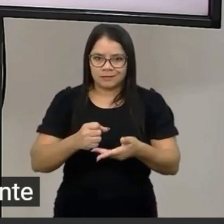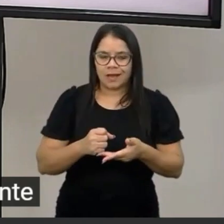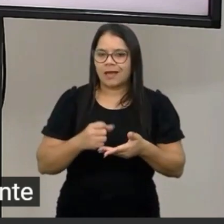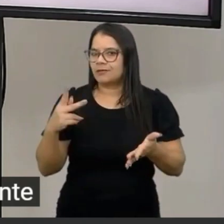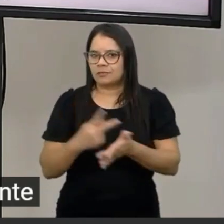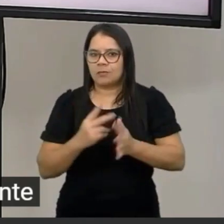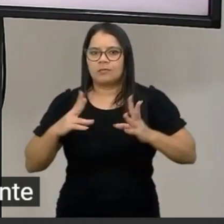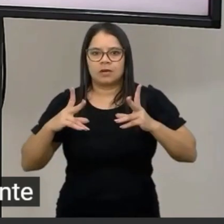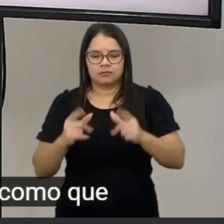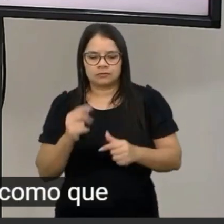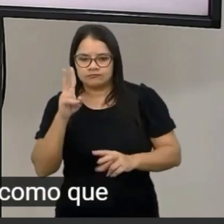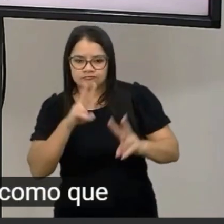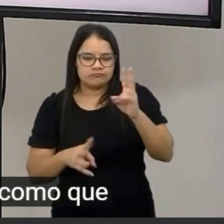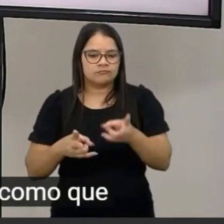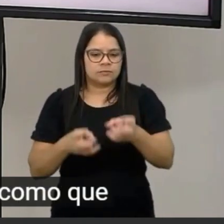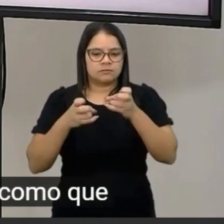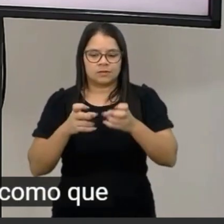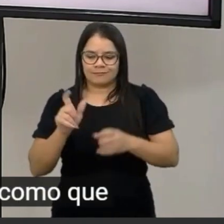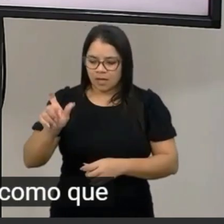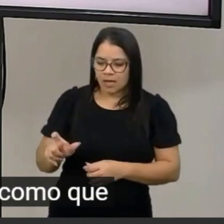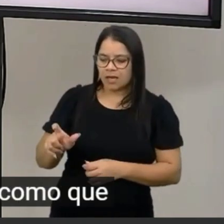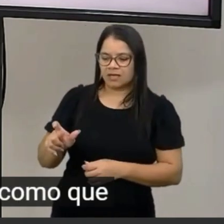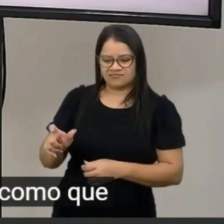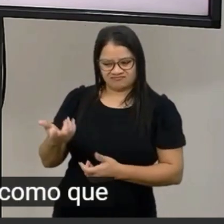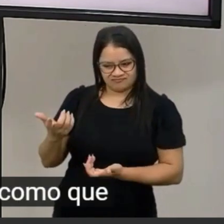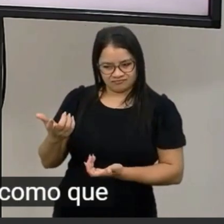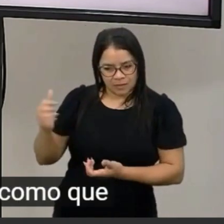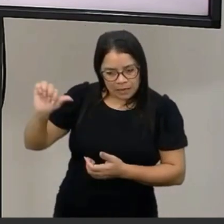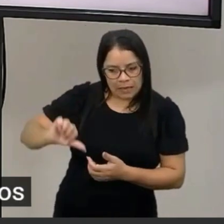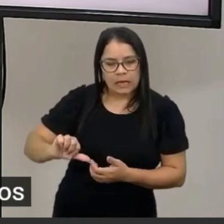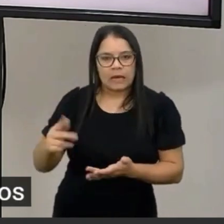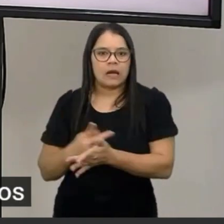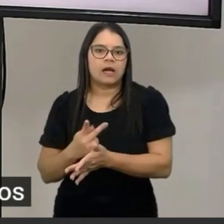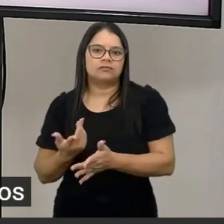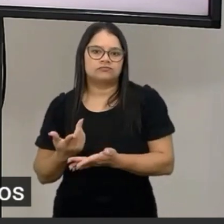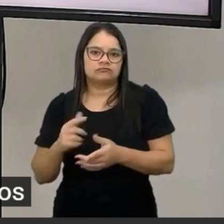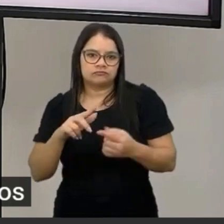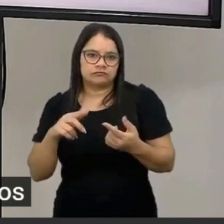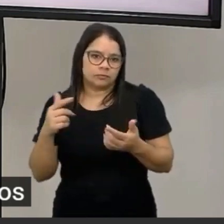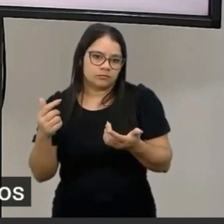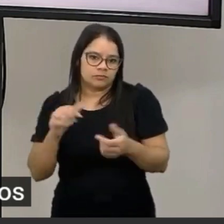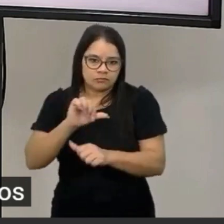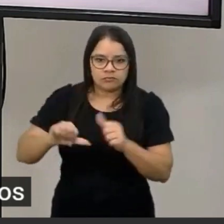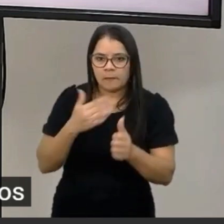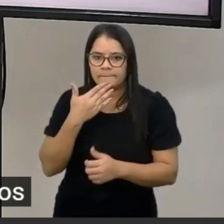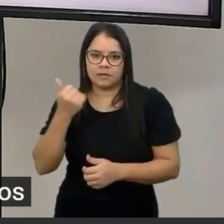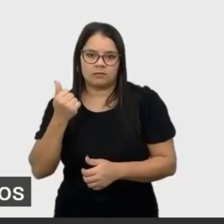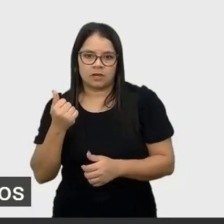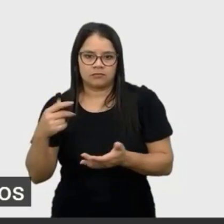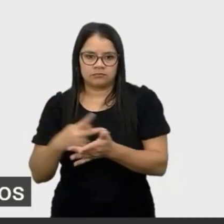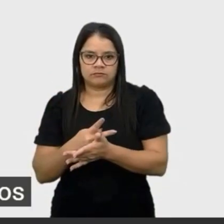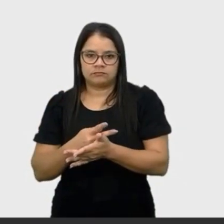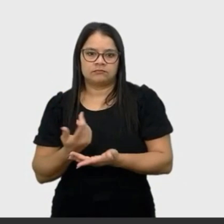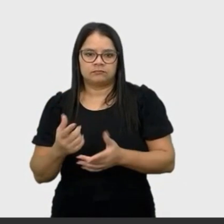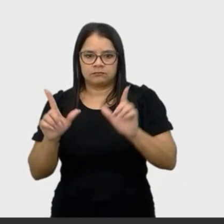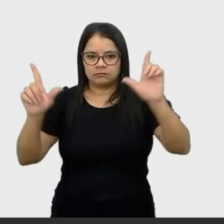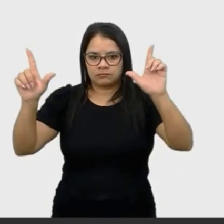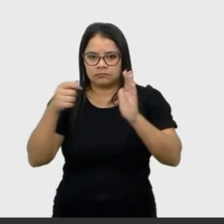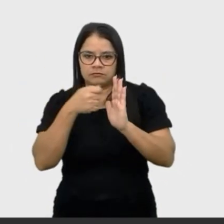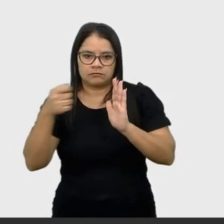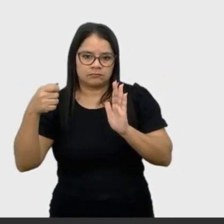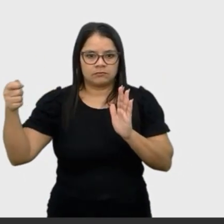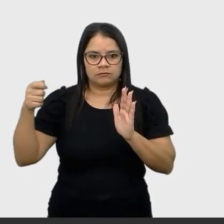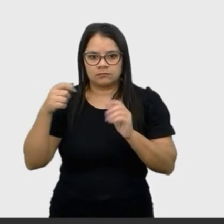esse erro para todo mundo aí ficar ciente de que, esse passo aqui está feito de forma errada, então como que a gente corrige esse erro? Atenção! Marque